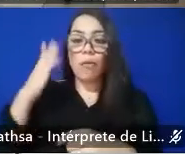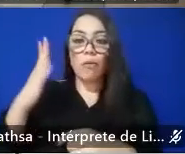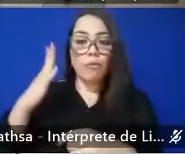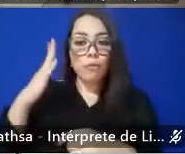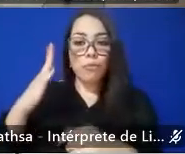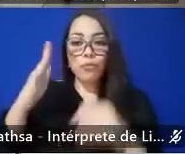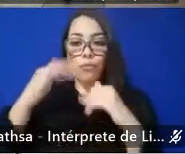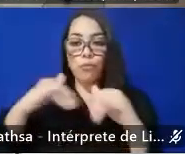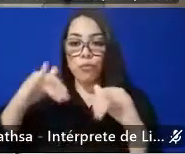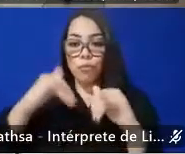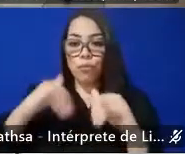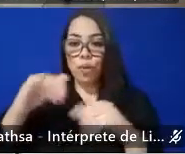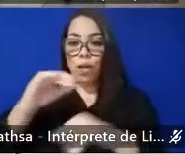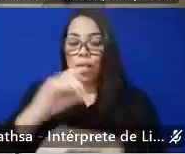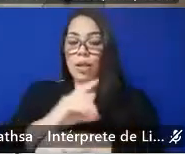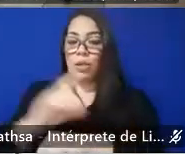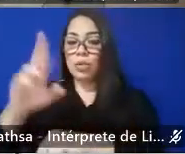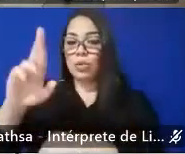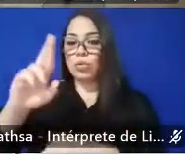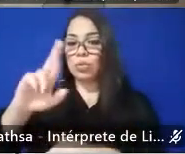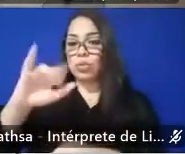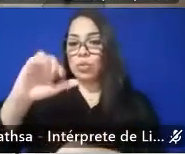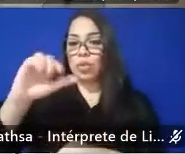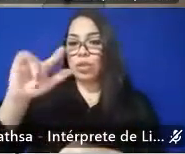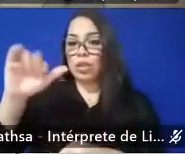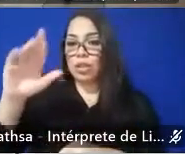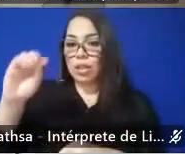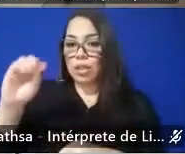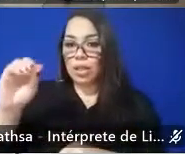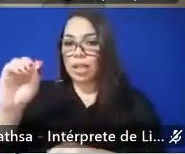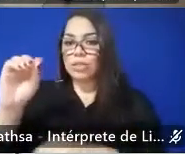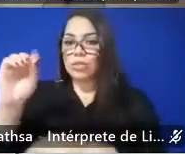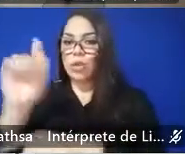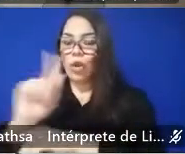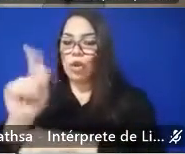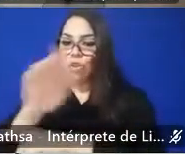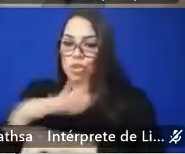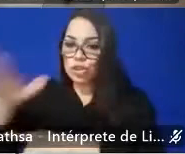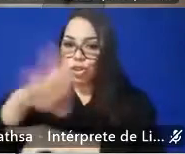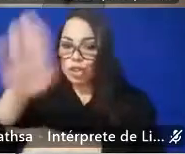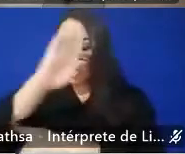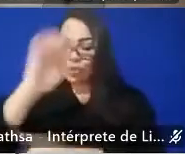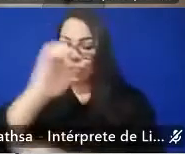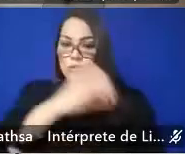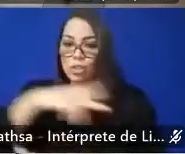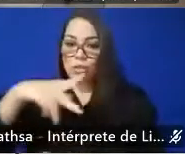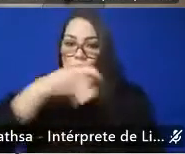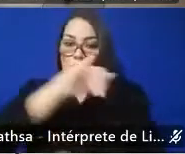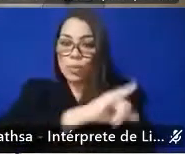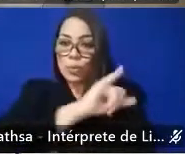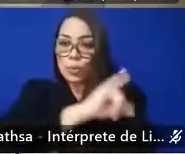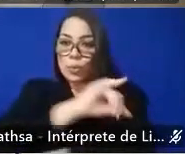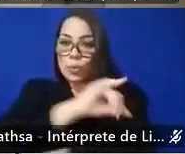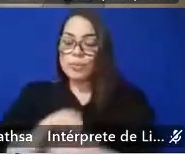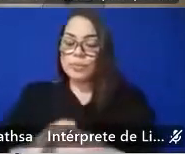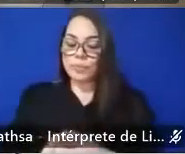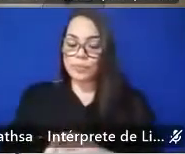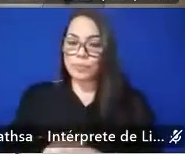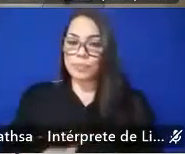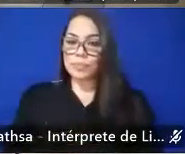Ricardo Ribeiro Martins corregedor-geral do Ministério Público do Estado do Rio de Janeiro o